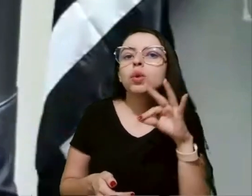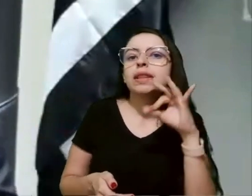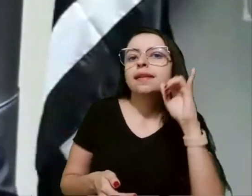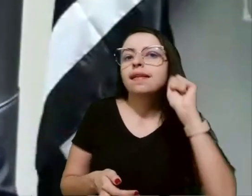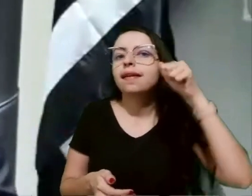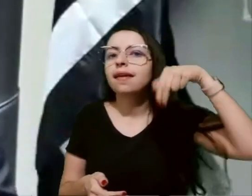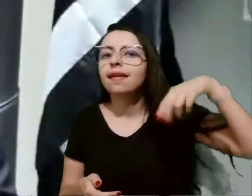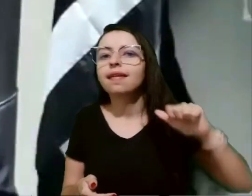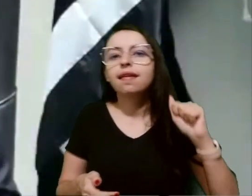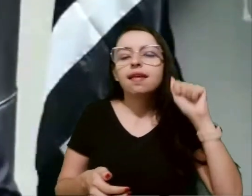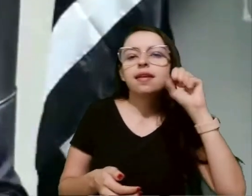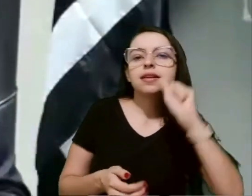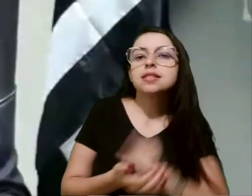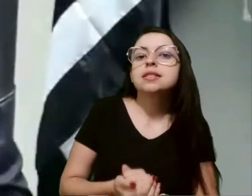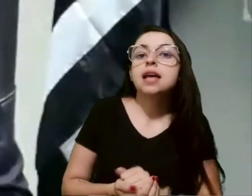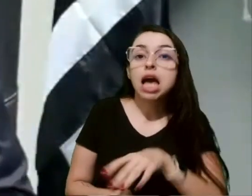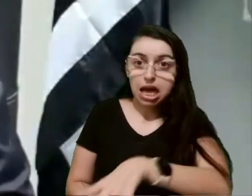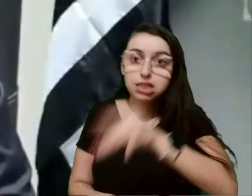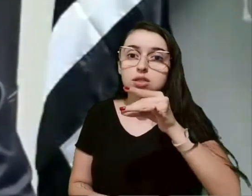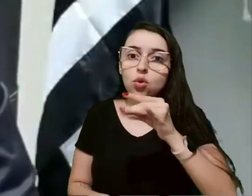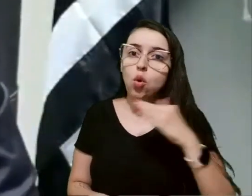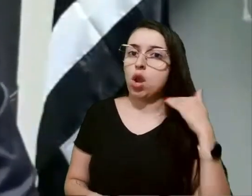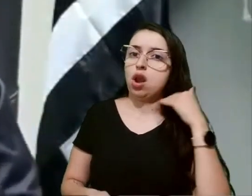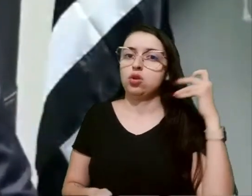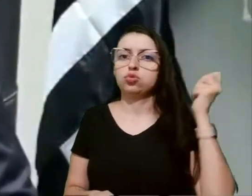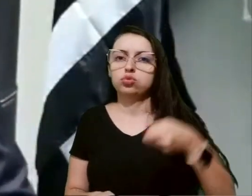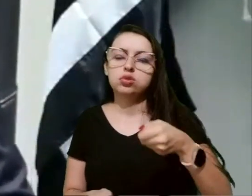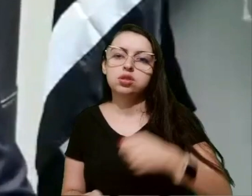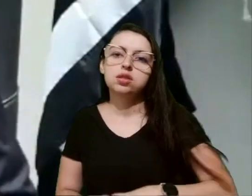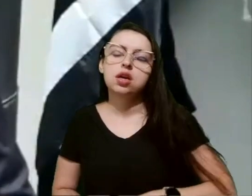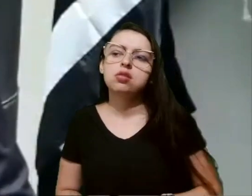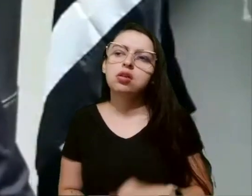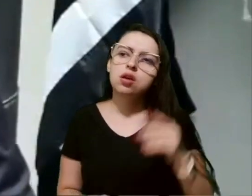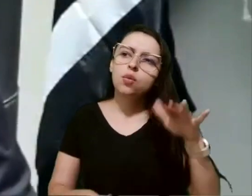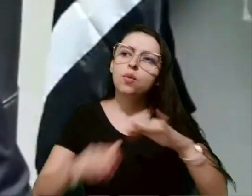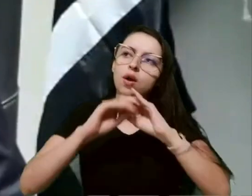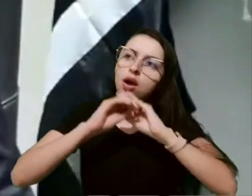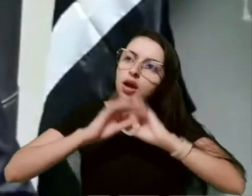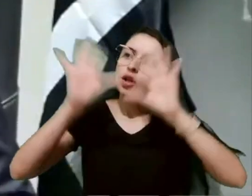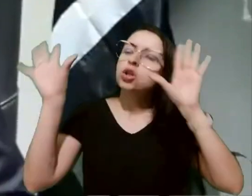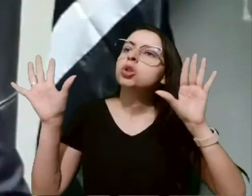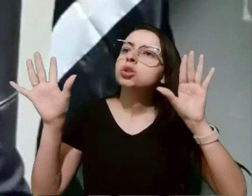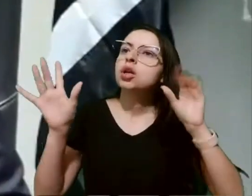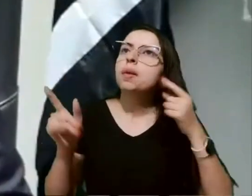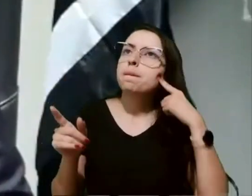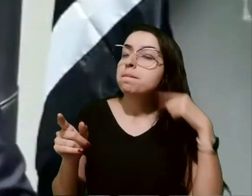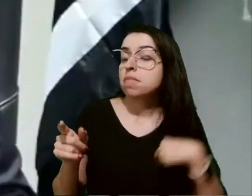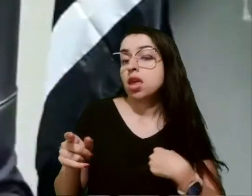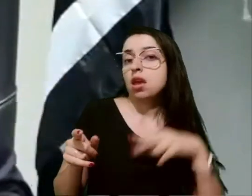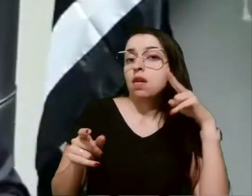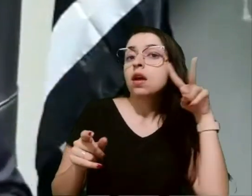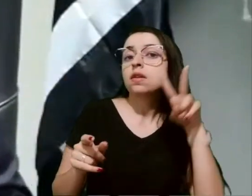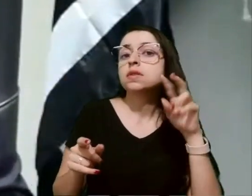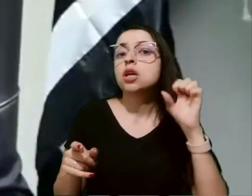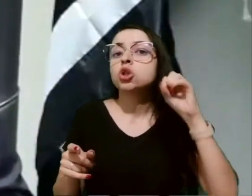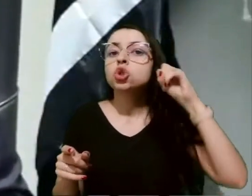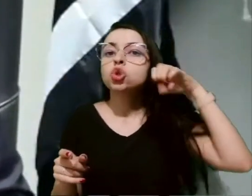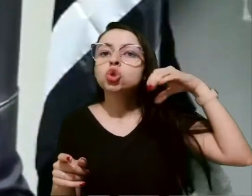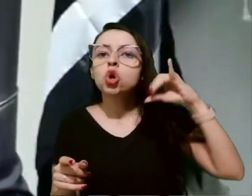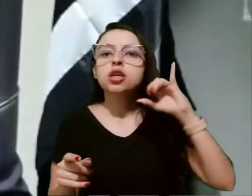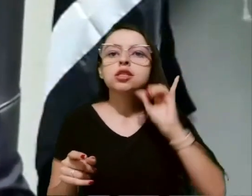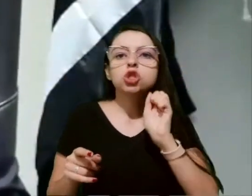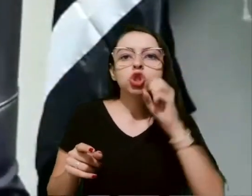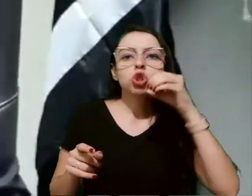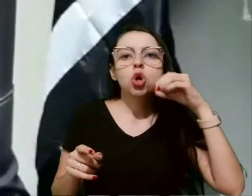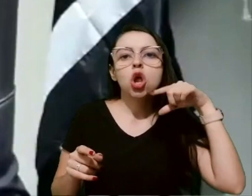judiciais, mas eu sempre tive uma visão muito sociológica. Então eu era um aluno que, por